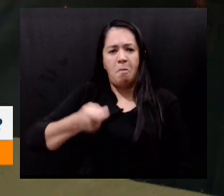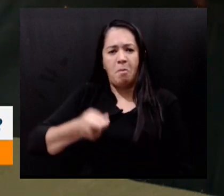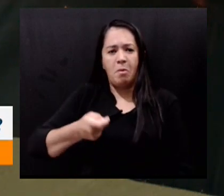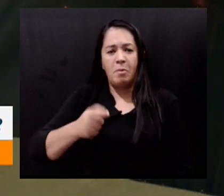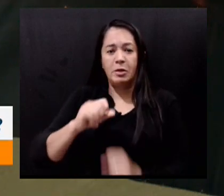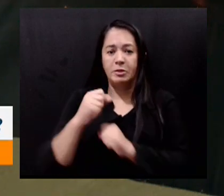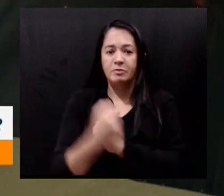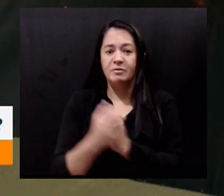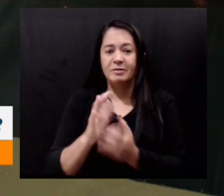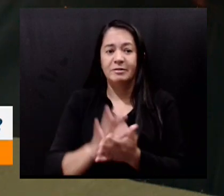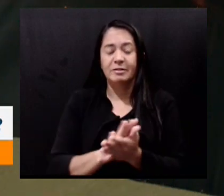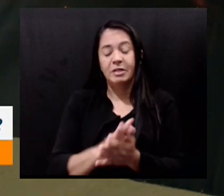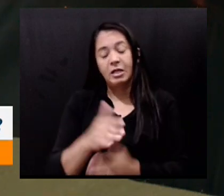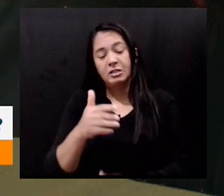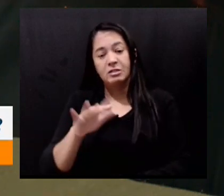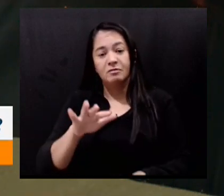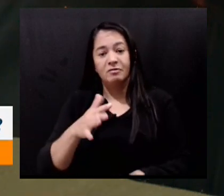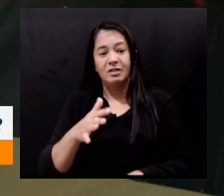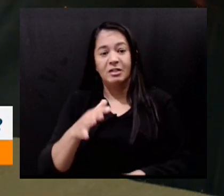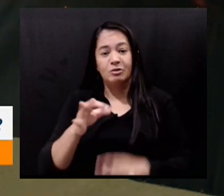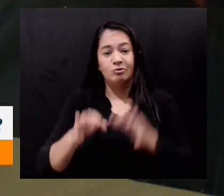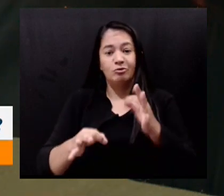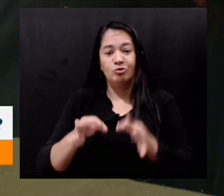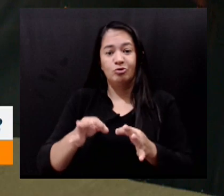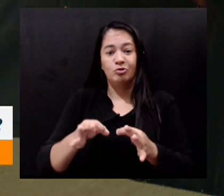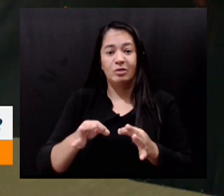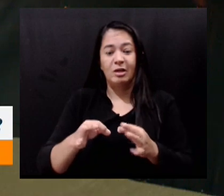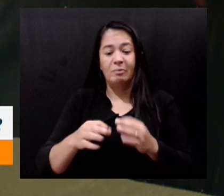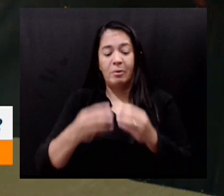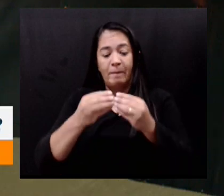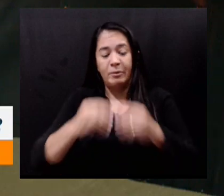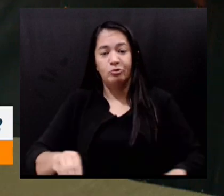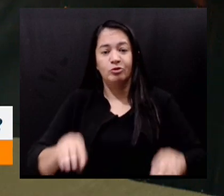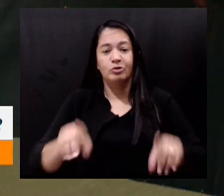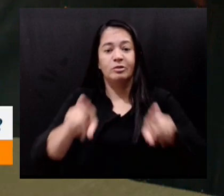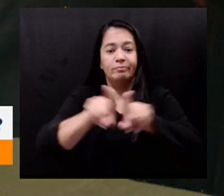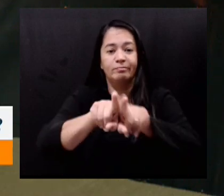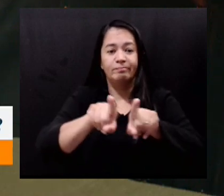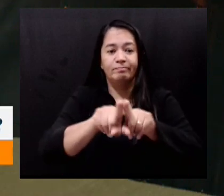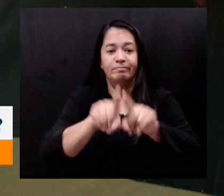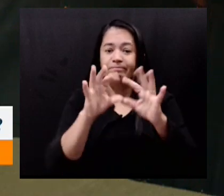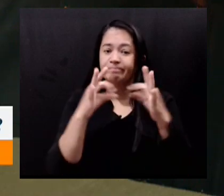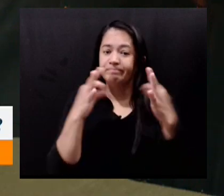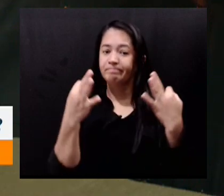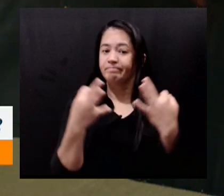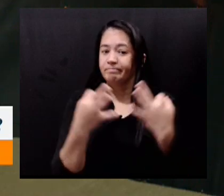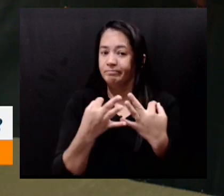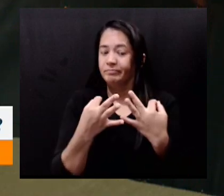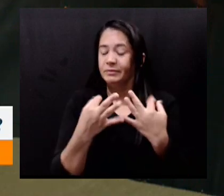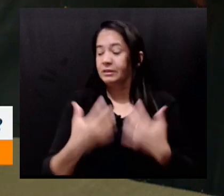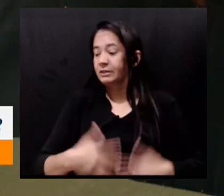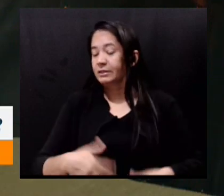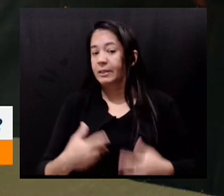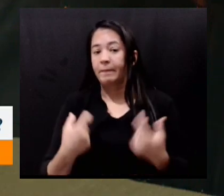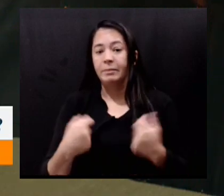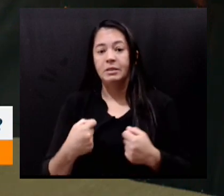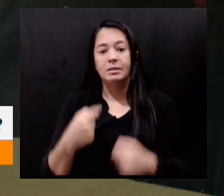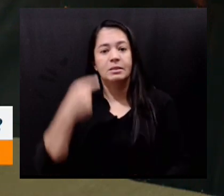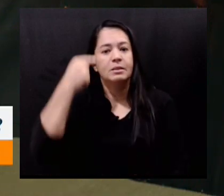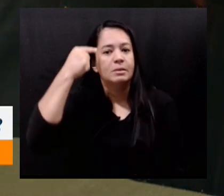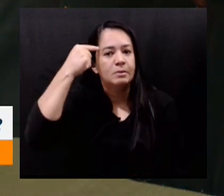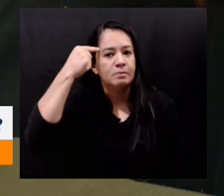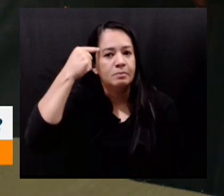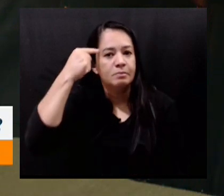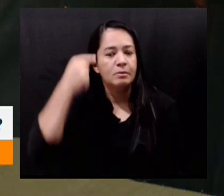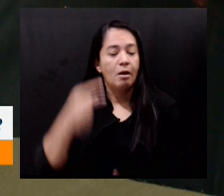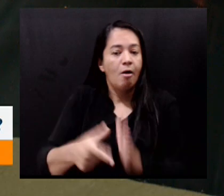atinge até a família, né. Então, assim, é algo que a gente precisa parar para pensar antes